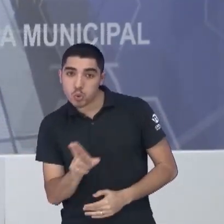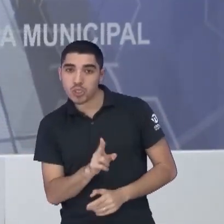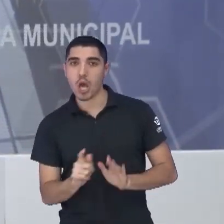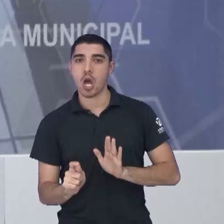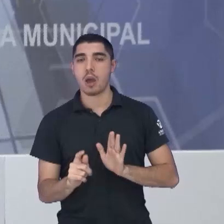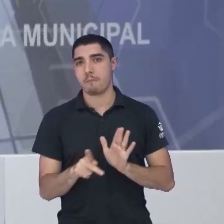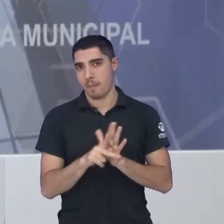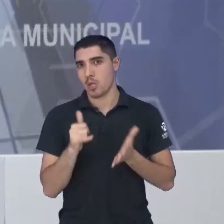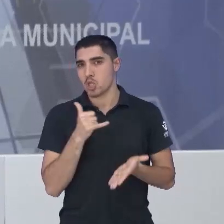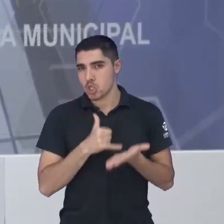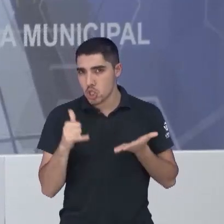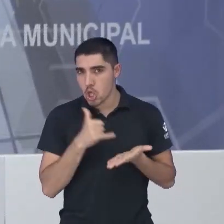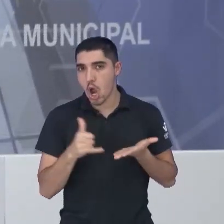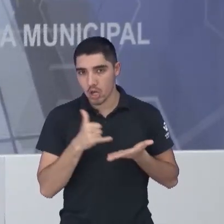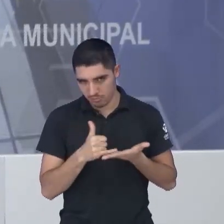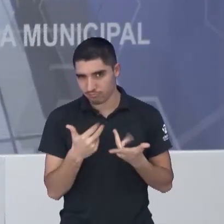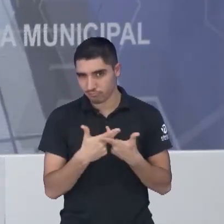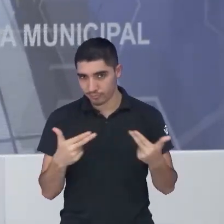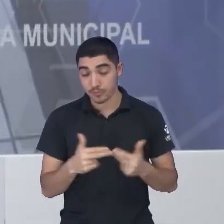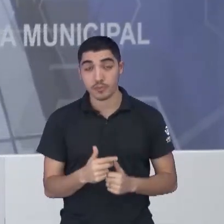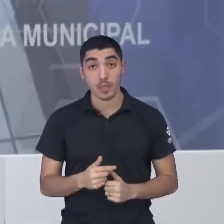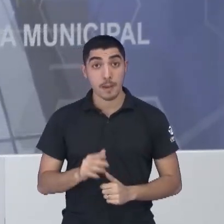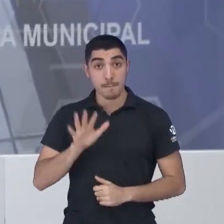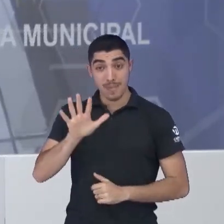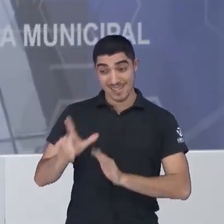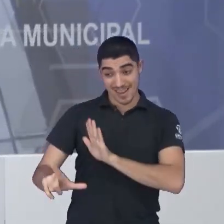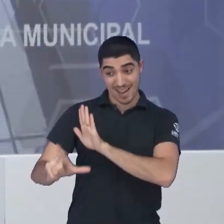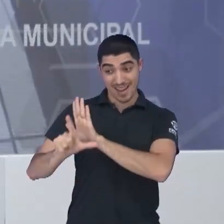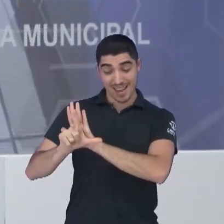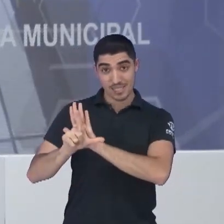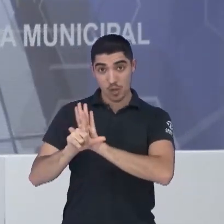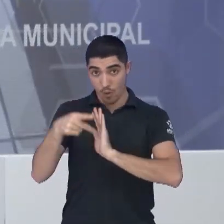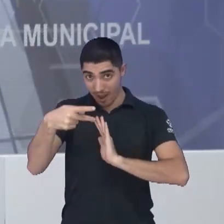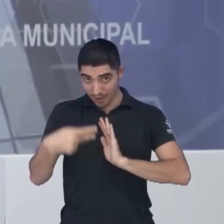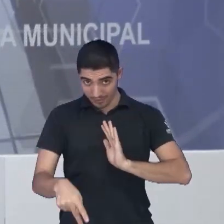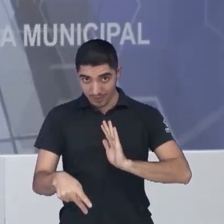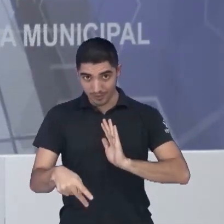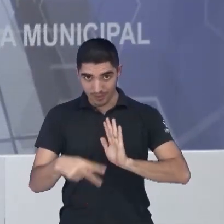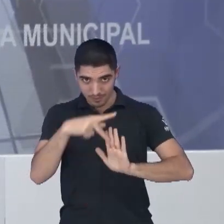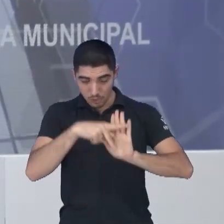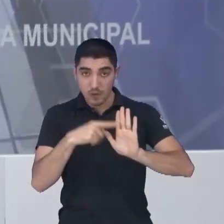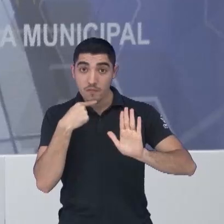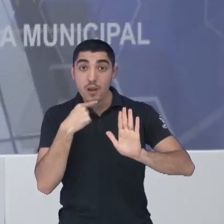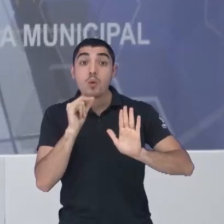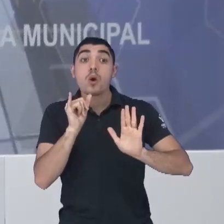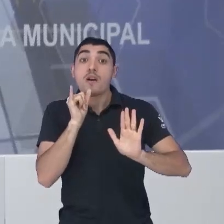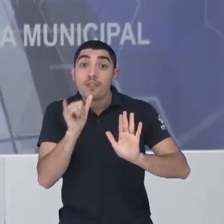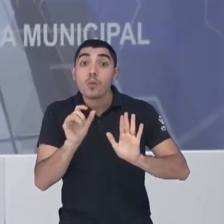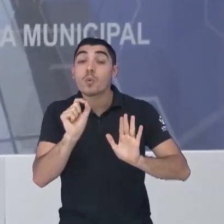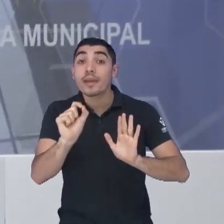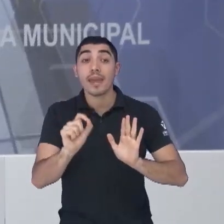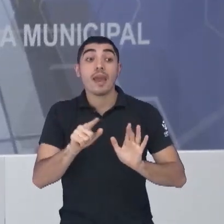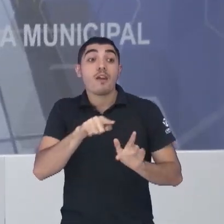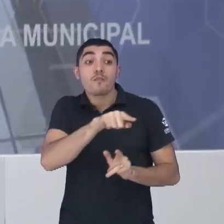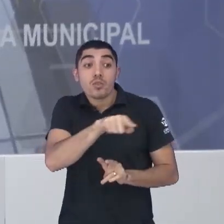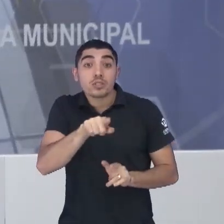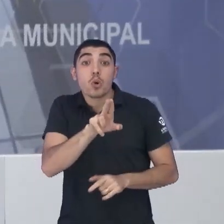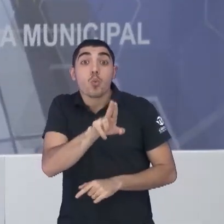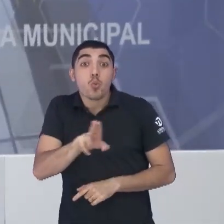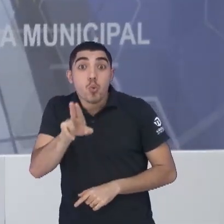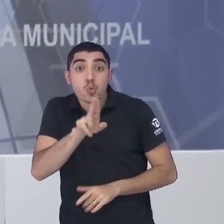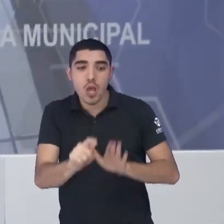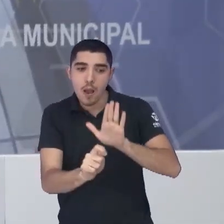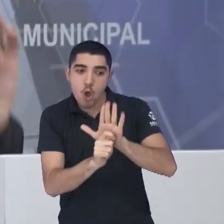nossa legislação, ela traz uma previsão sobre o consumo em espaços públicos e estabelece essa